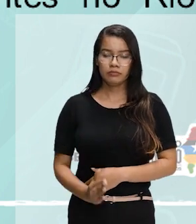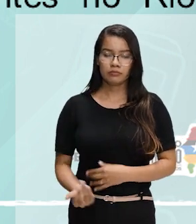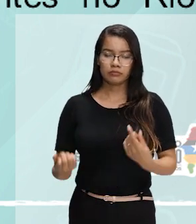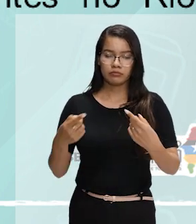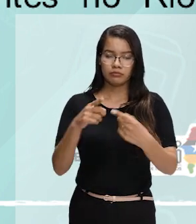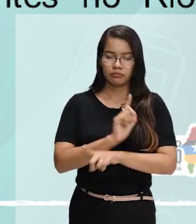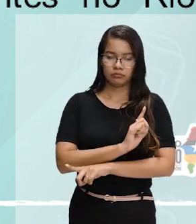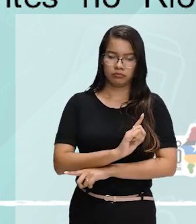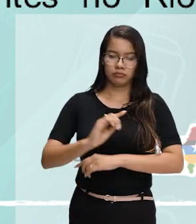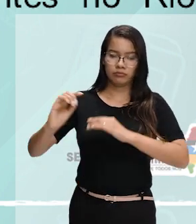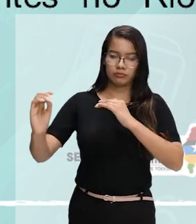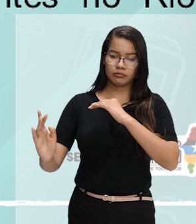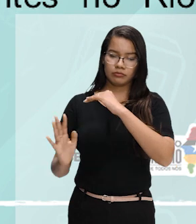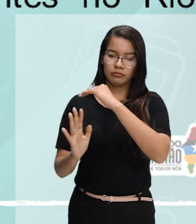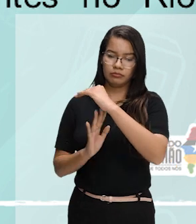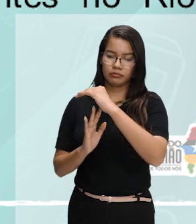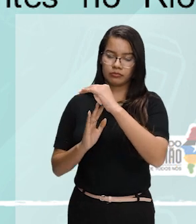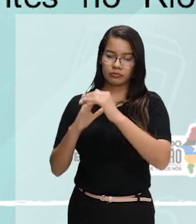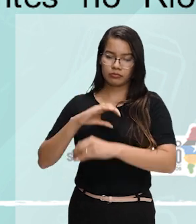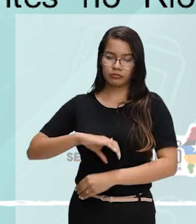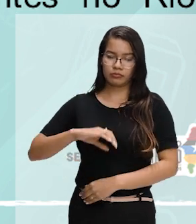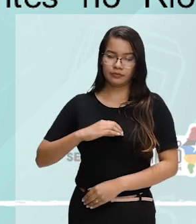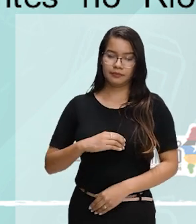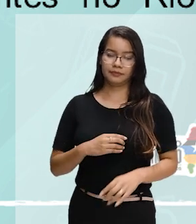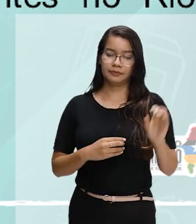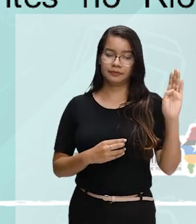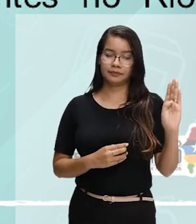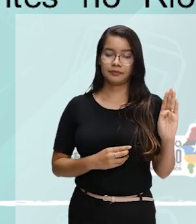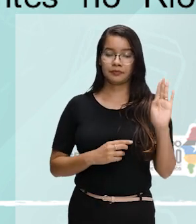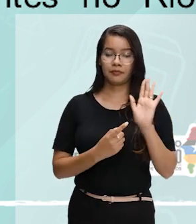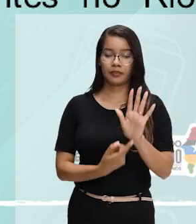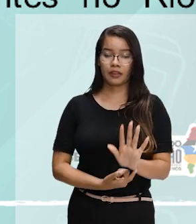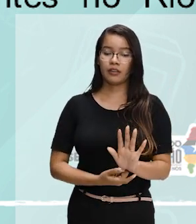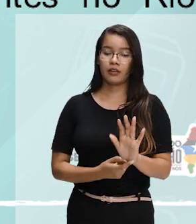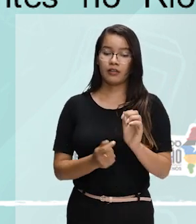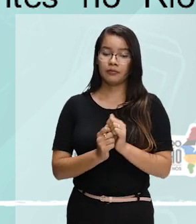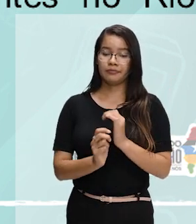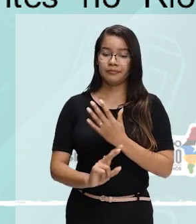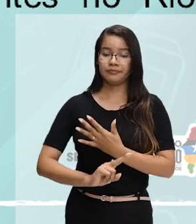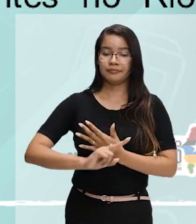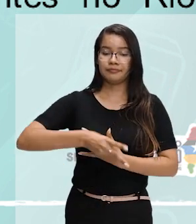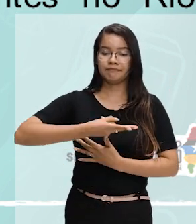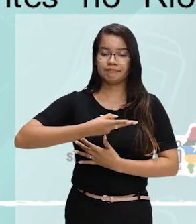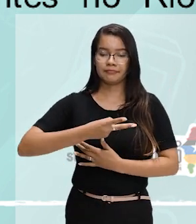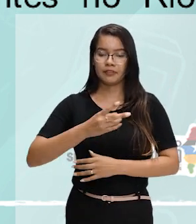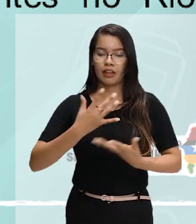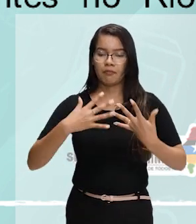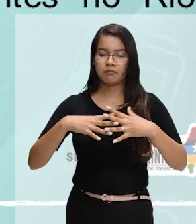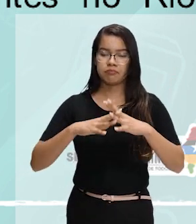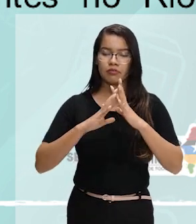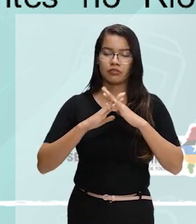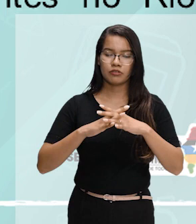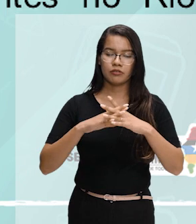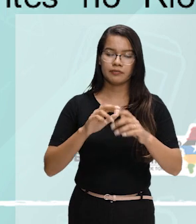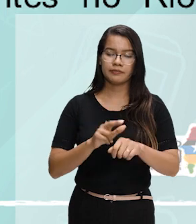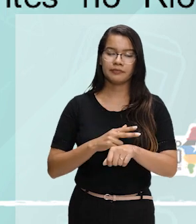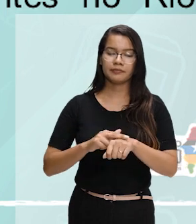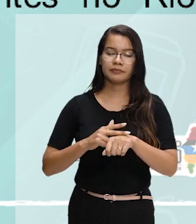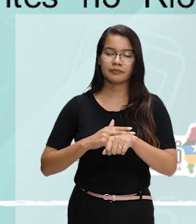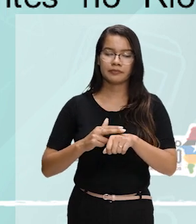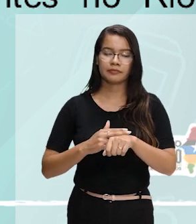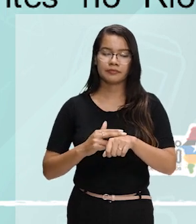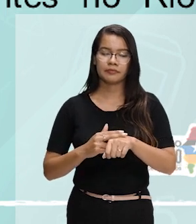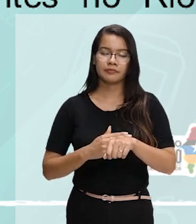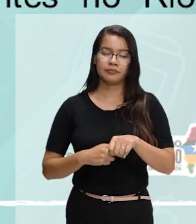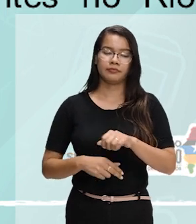portugueses, são apresentados como consequência da intensa mestiçagem racial própria da colonização, contrastam com os